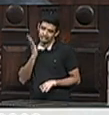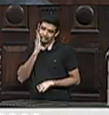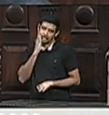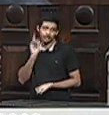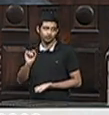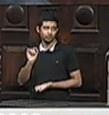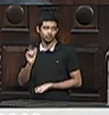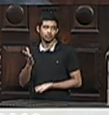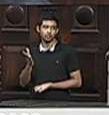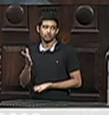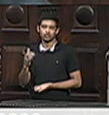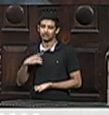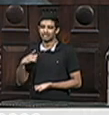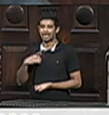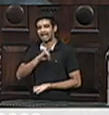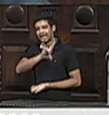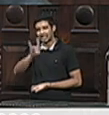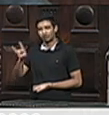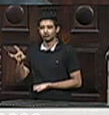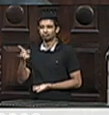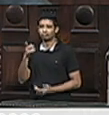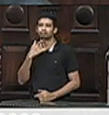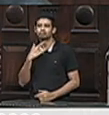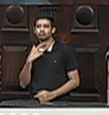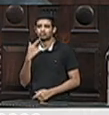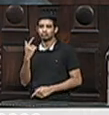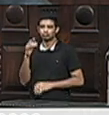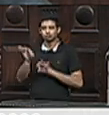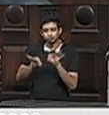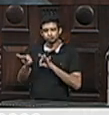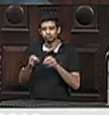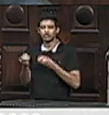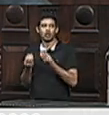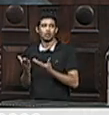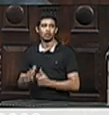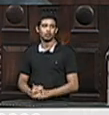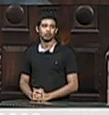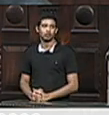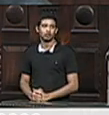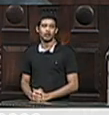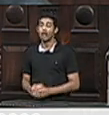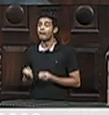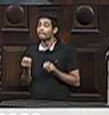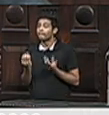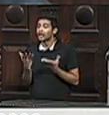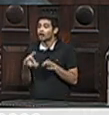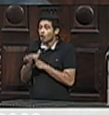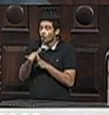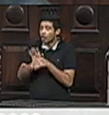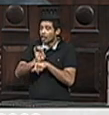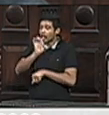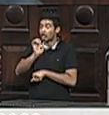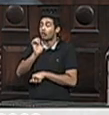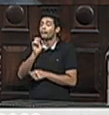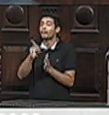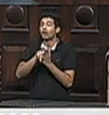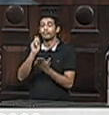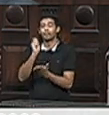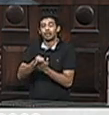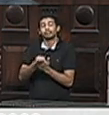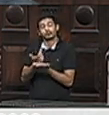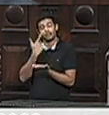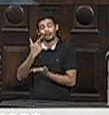que é a fixação dos pisos salariais a serem respeitados no ano seguinte.